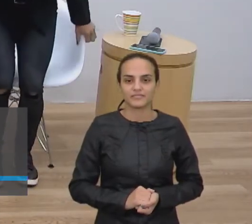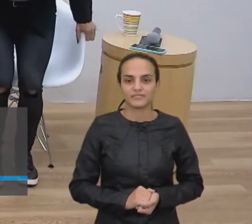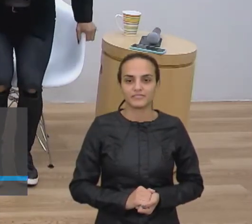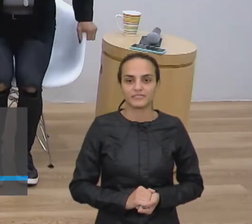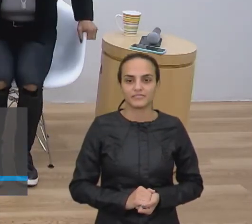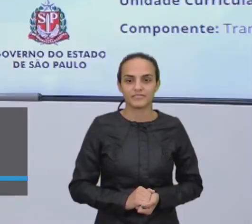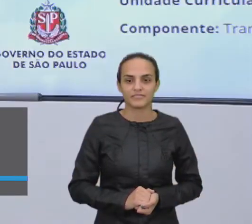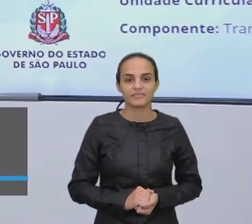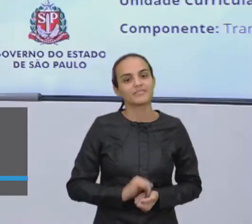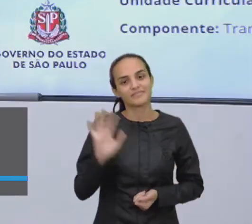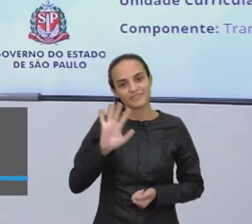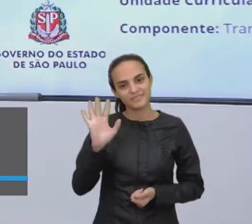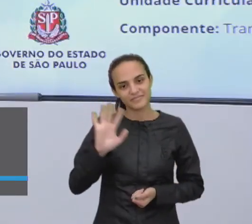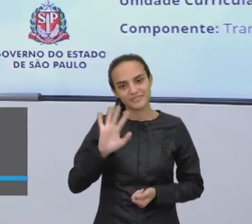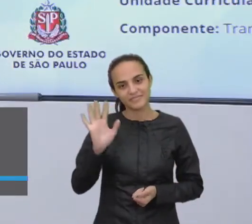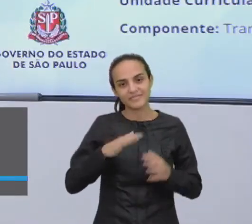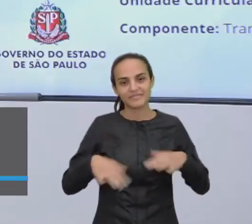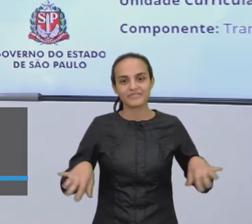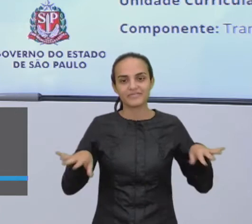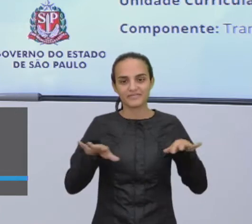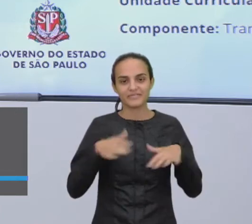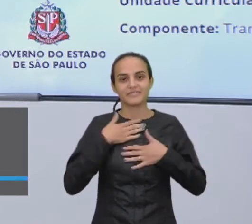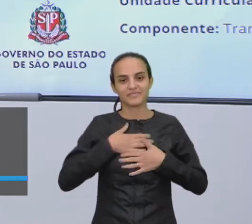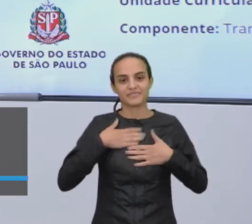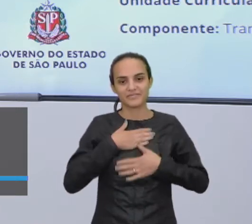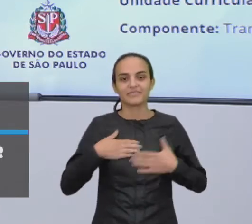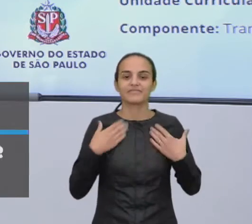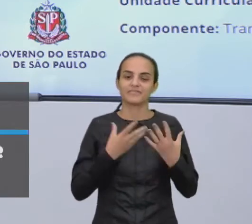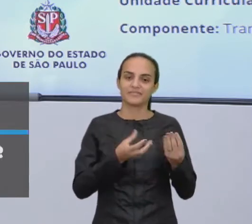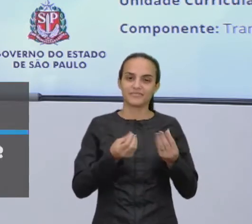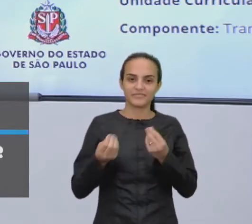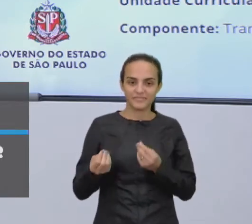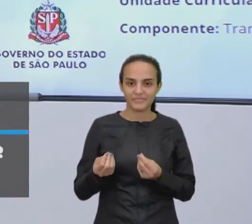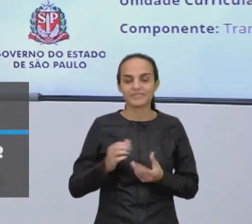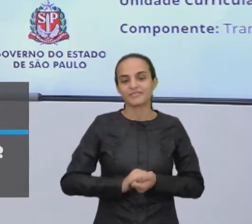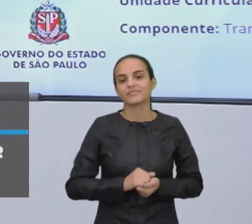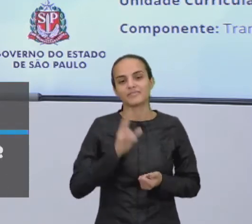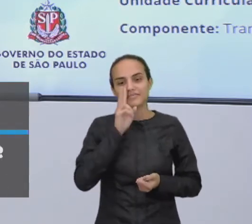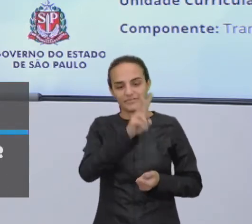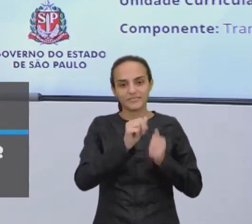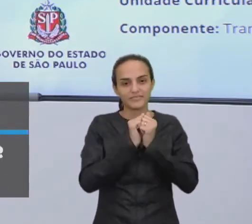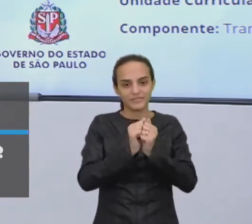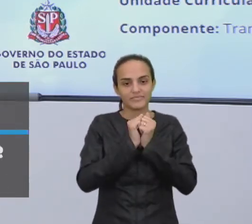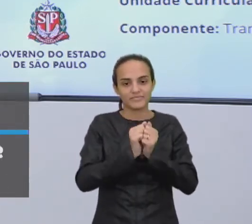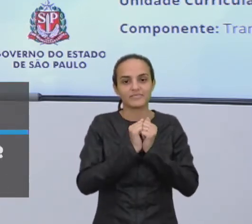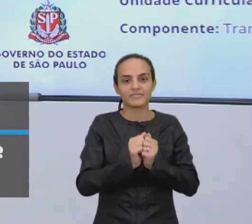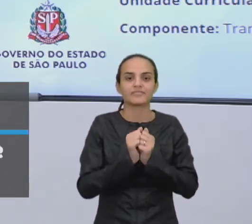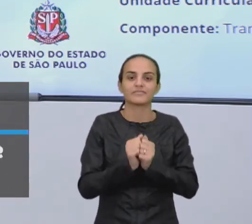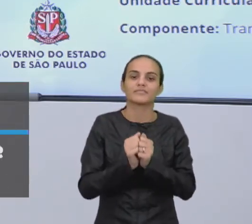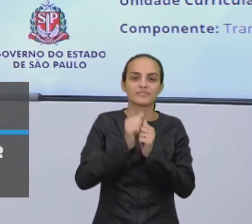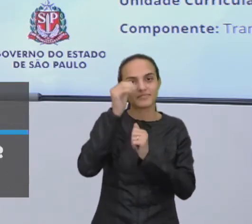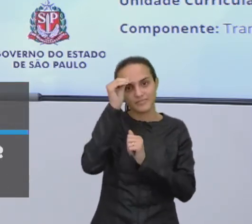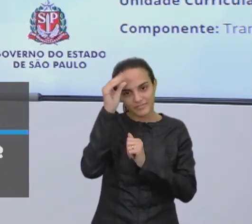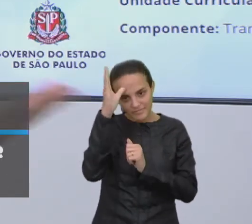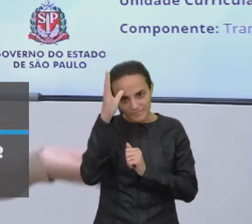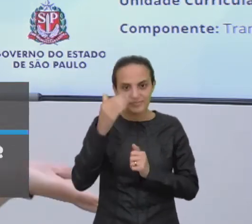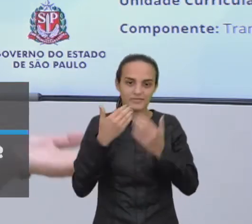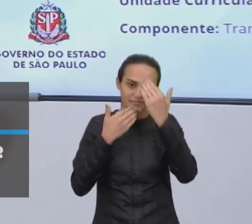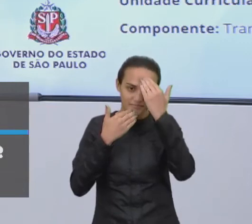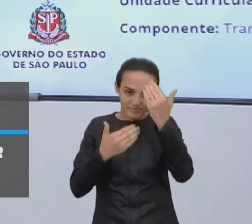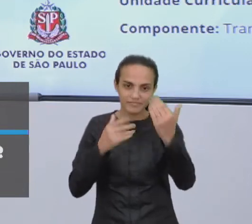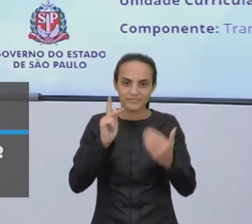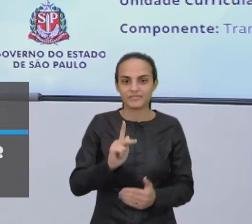passador aqui. Olá, pessoal. Prazer muito grande estar aqui com vocês, poder passar um pouquinho aí de conhecimento.